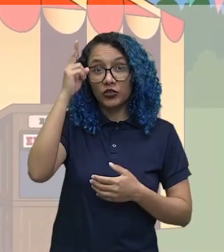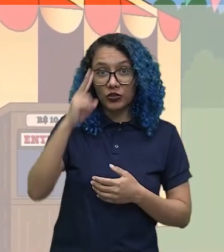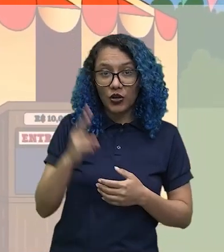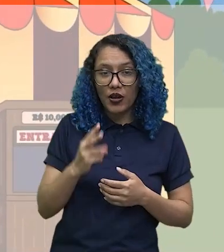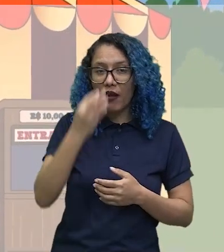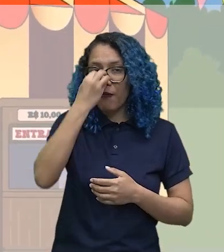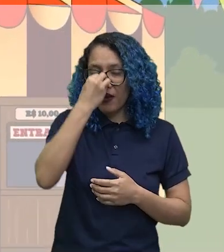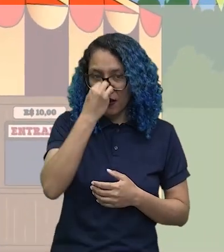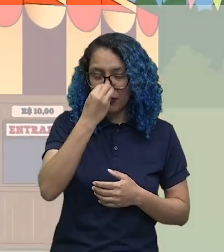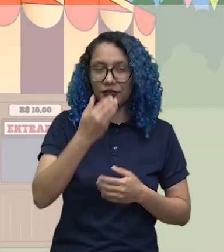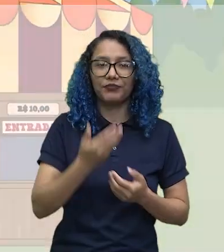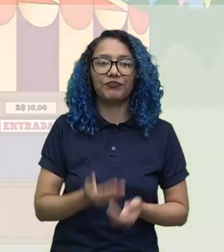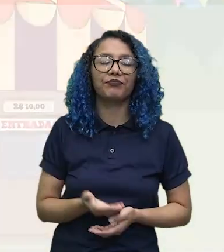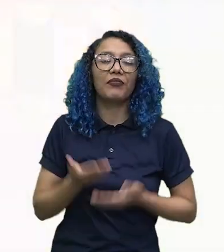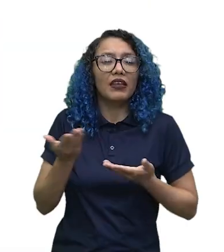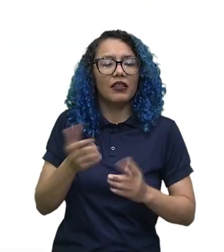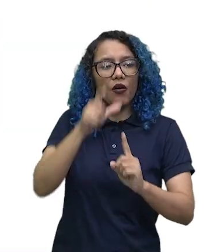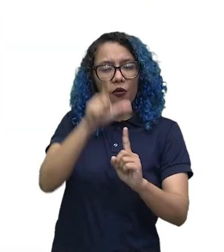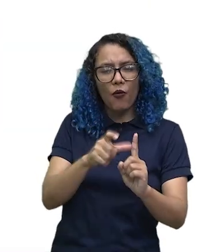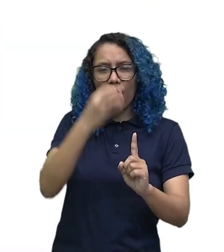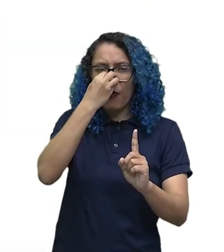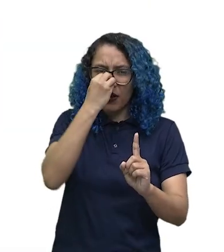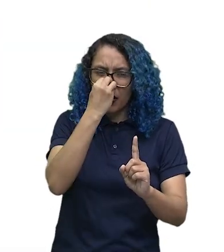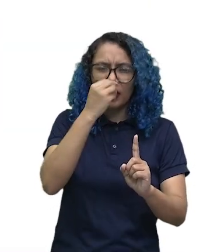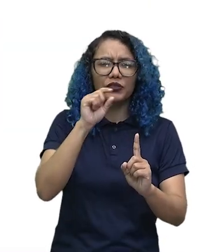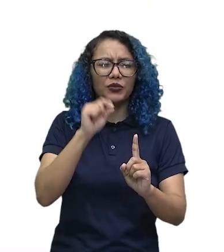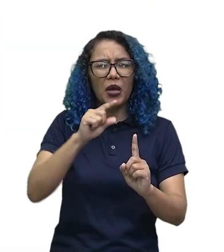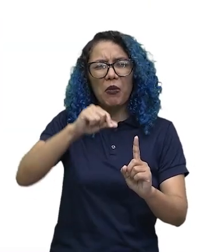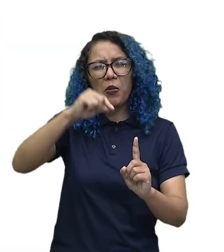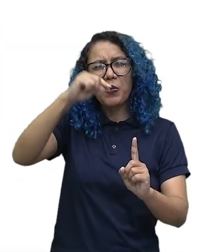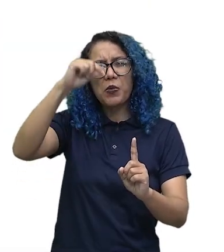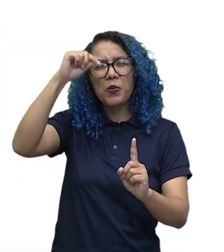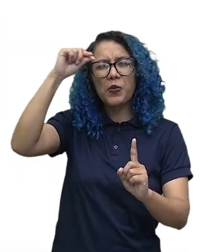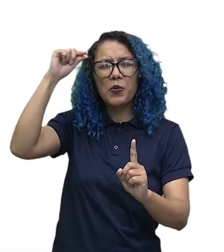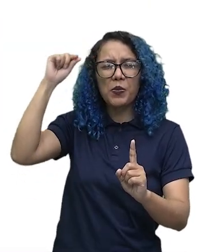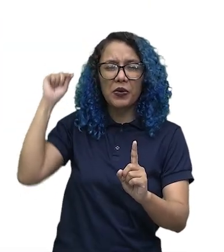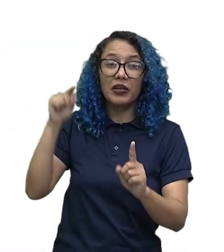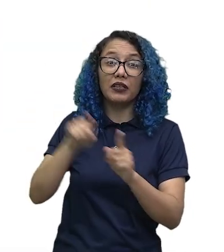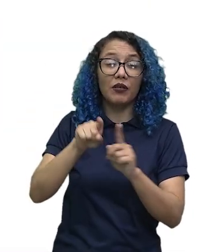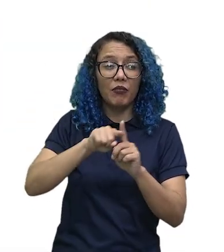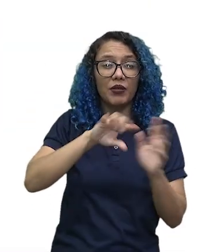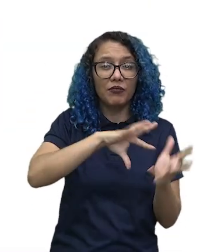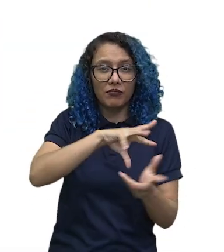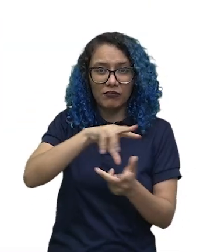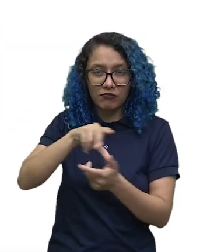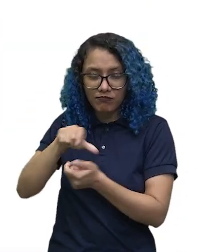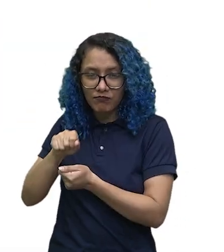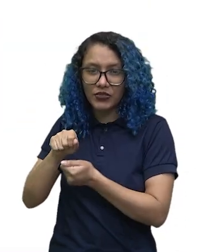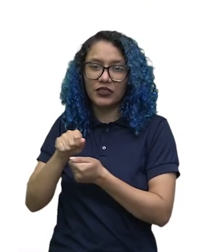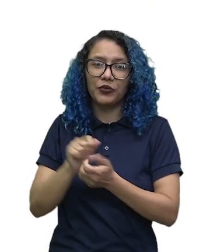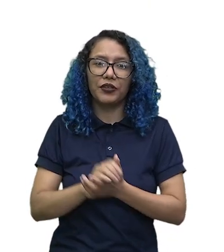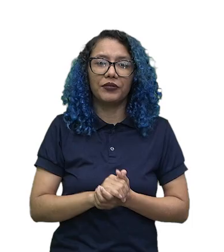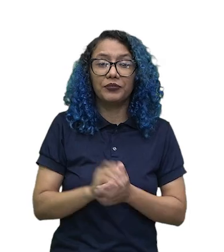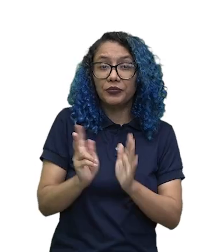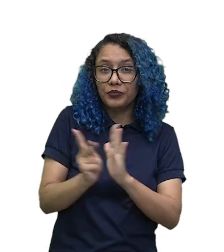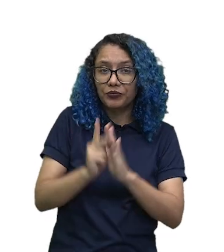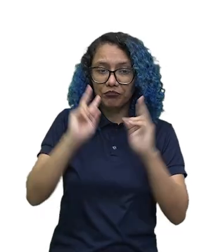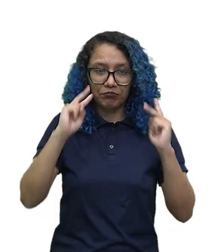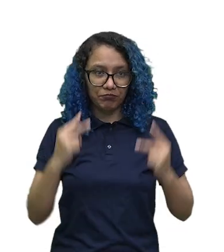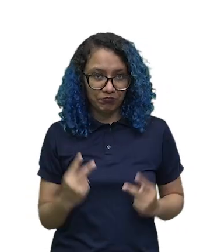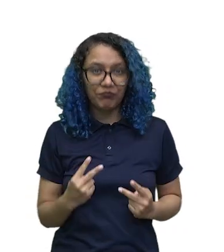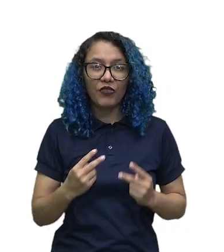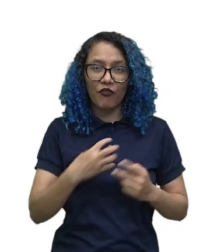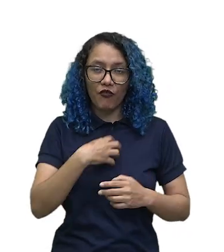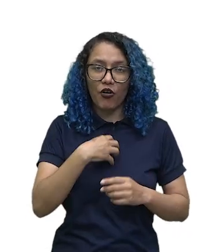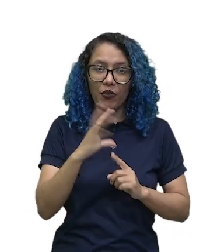A história do palhaço. A figura do palhaço é uma das mais antigas e universais expressões artísticas da